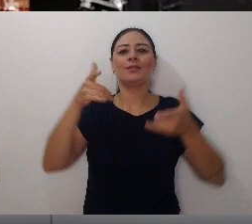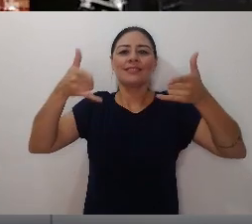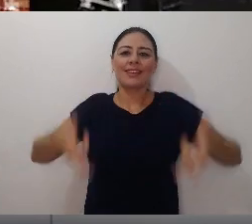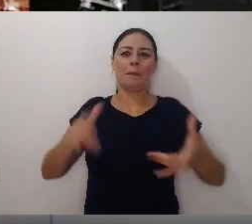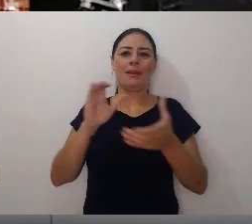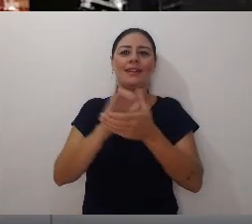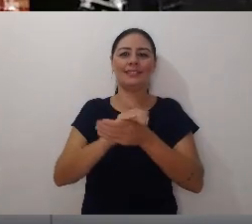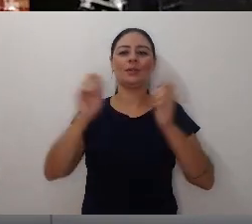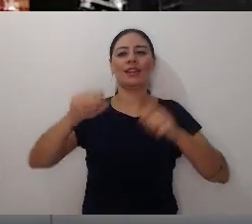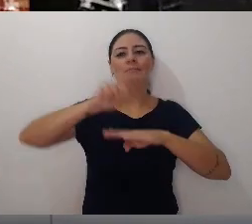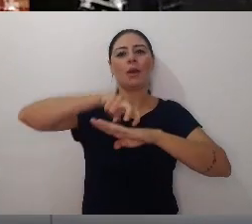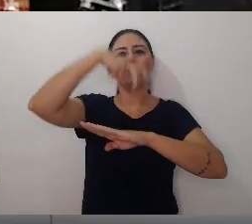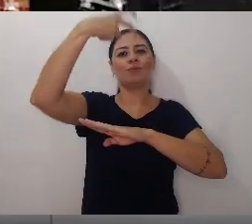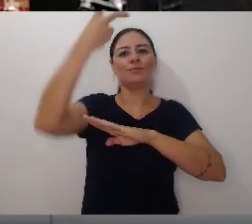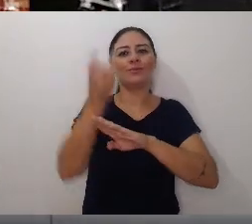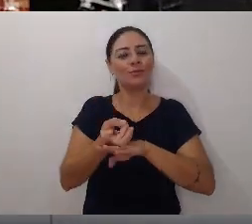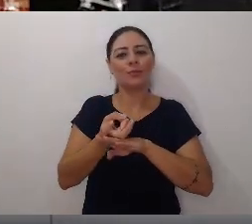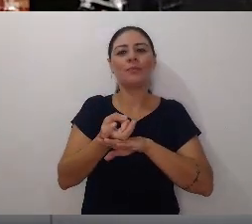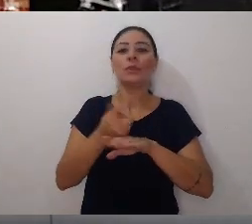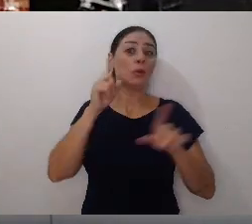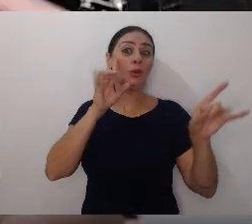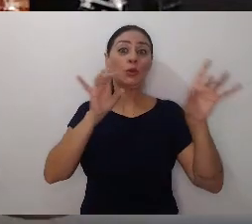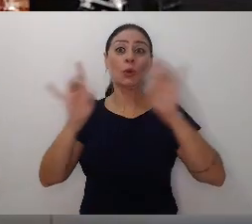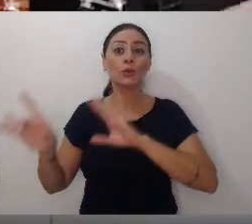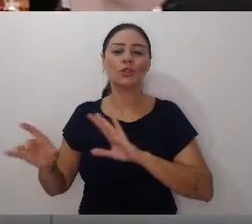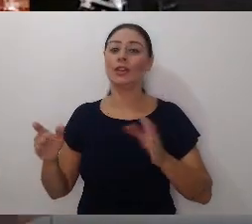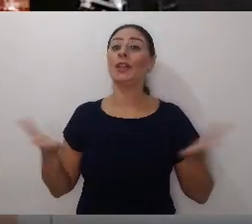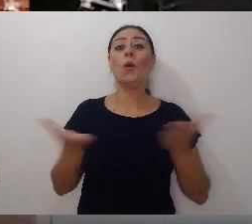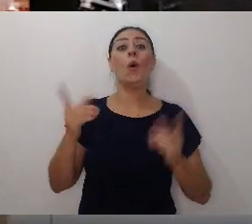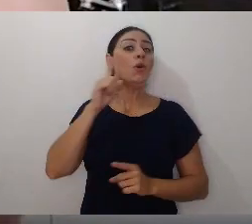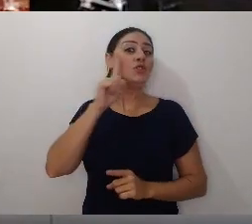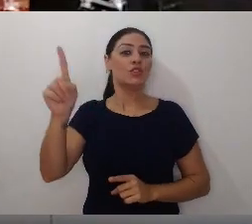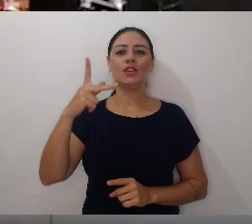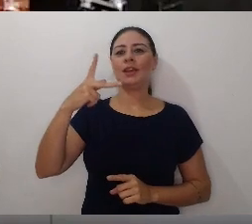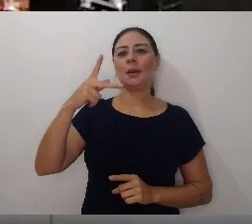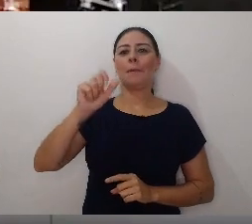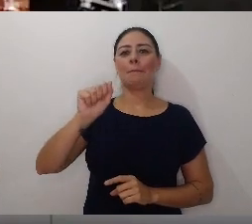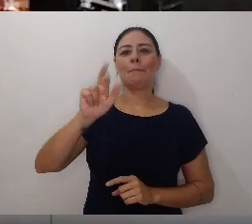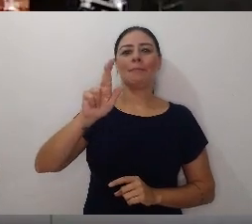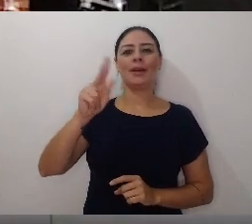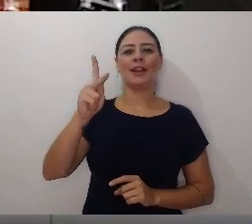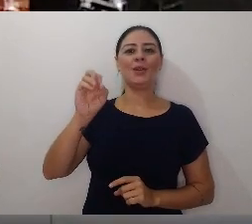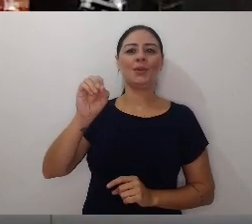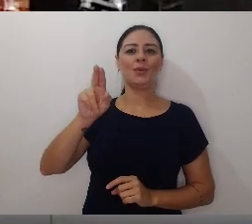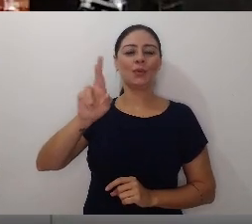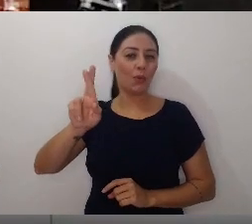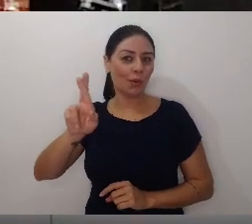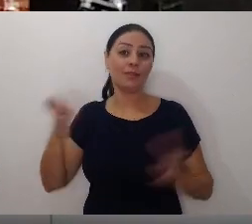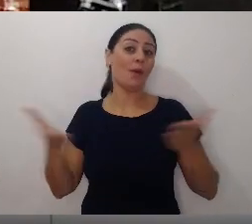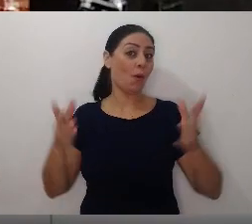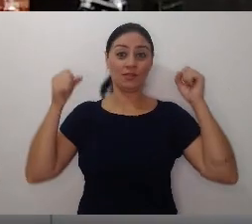cambalhota vai ter que pensar em deixar. Se é no quarto, na cama do casal que é maior, deixar virar uma cambalhota.